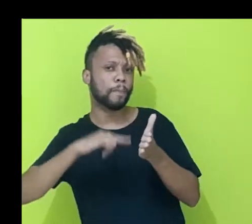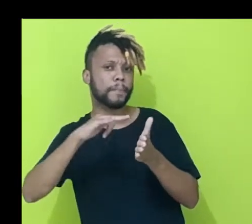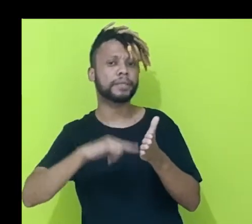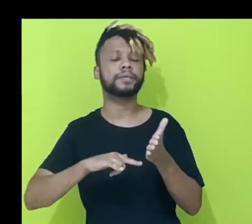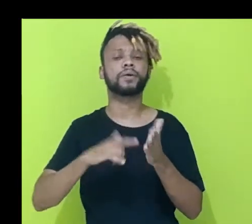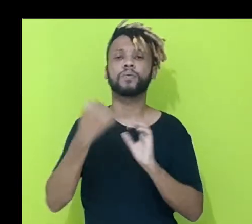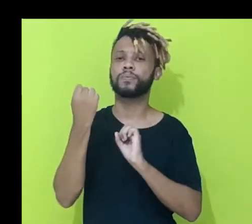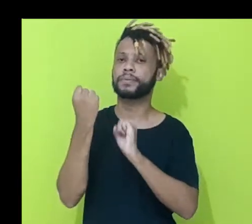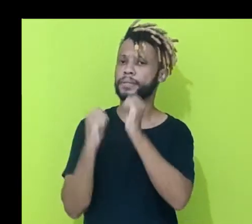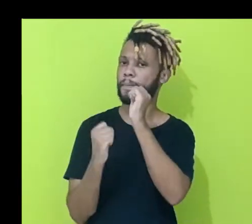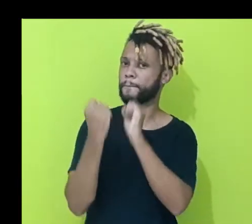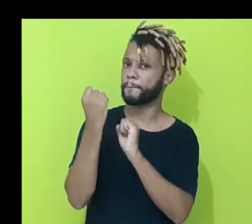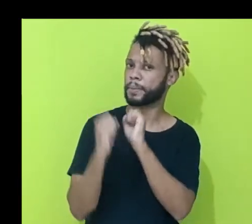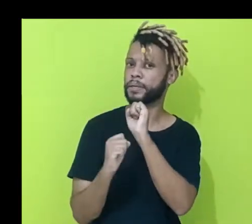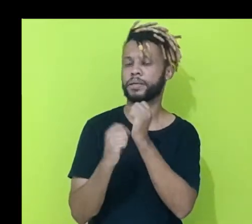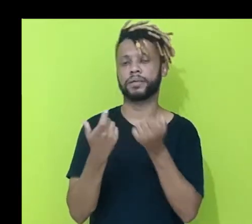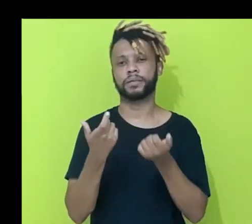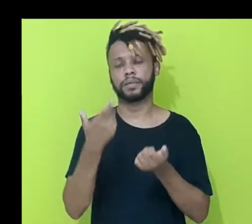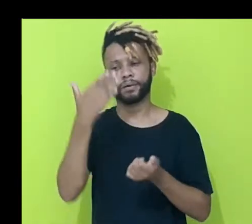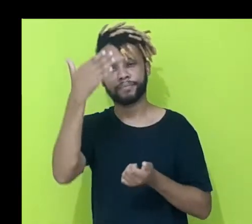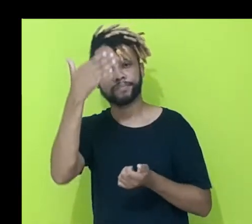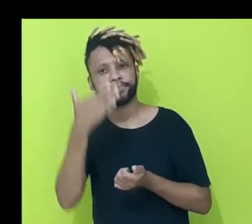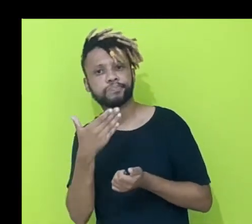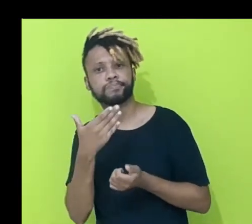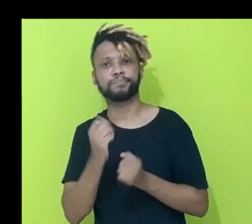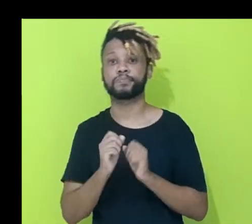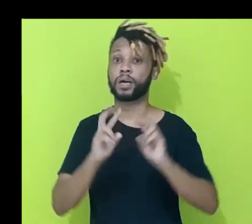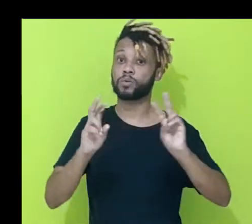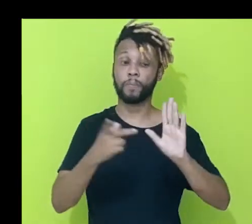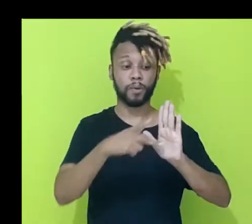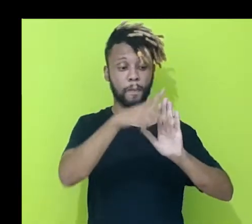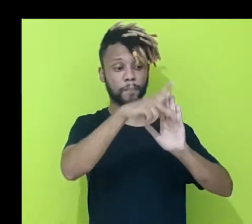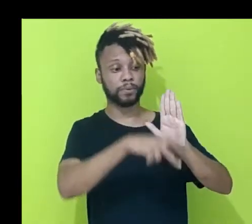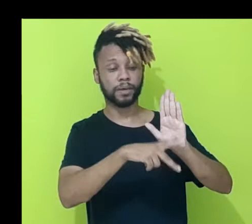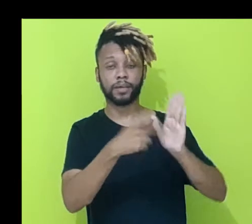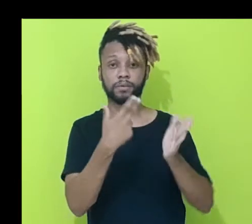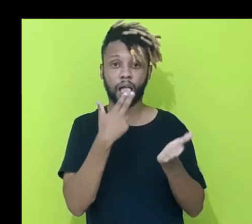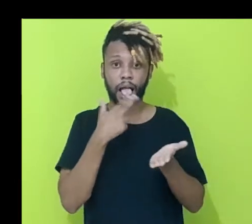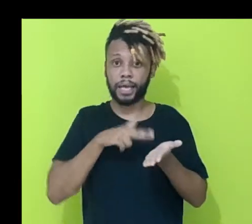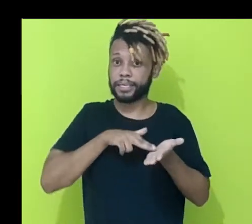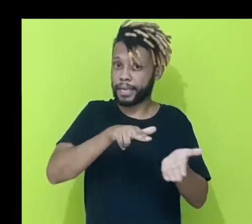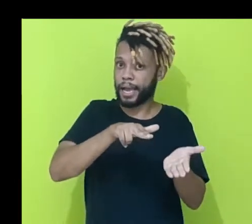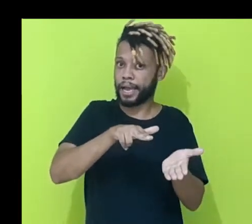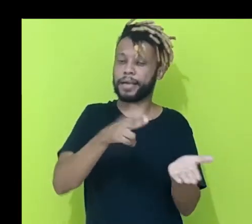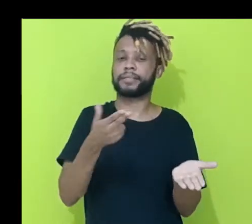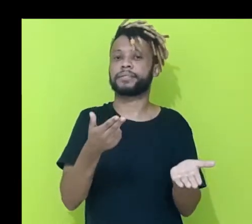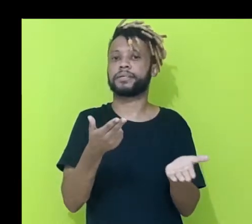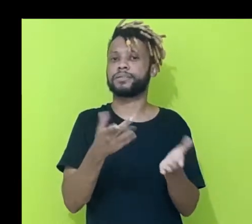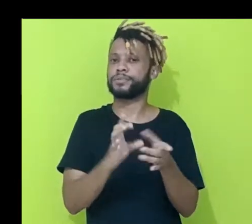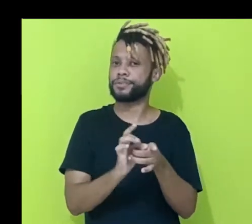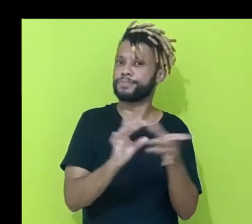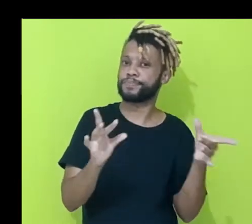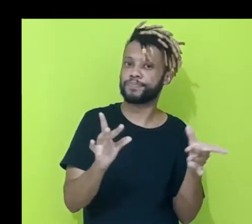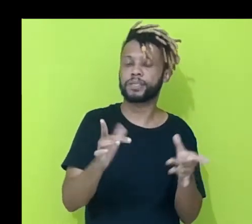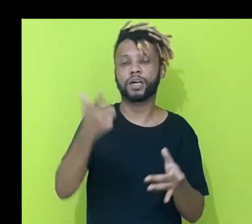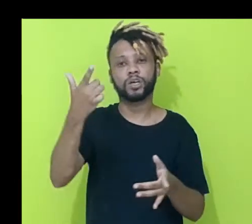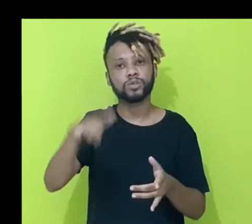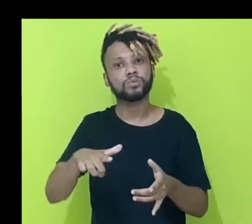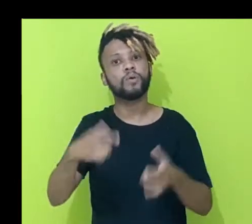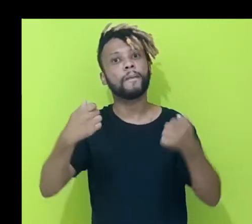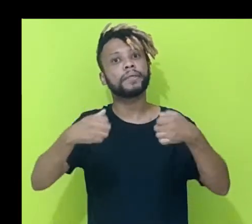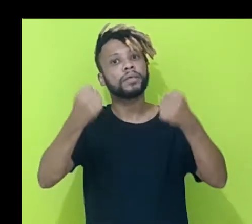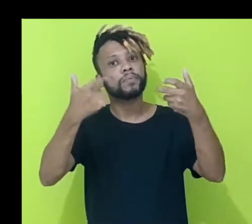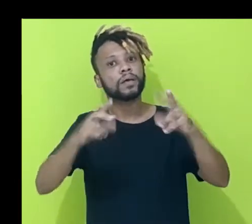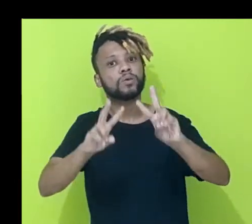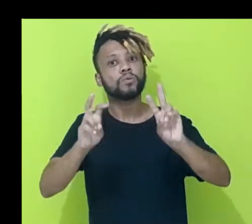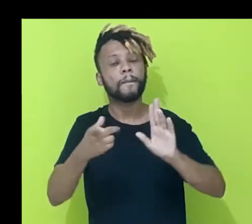a questão da documentação da empresa, as certidões, né, em relação ao projeto, as cartas de anuência, né, e aí a gente entra de